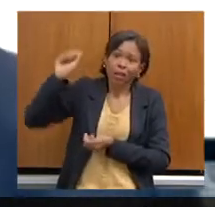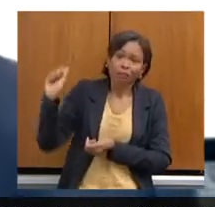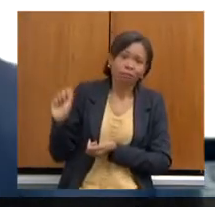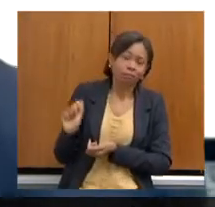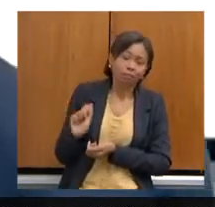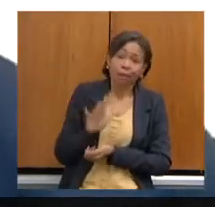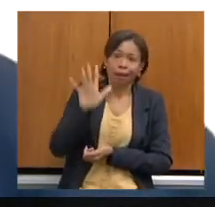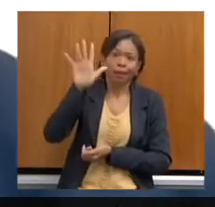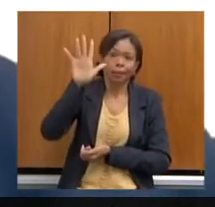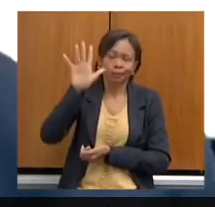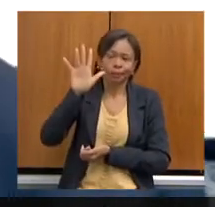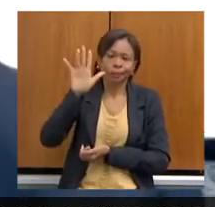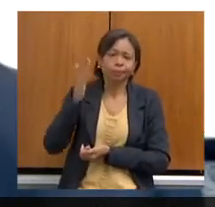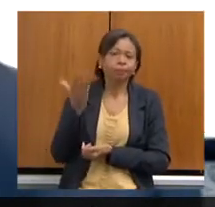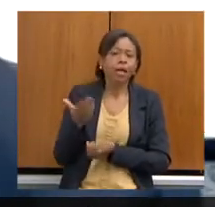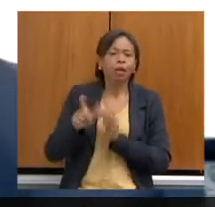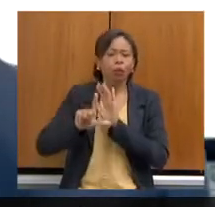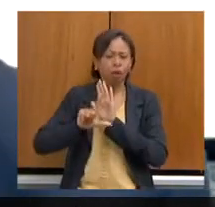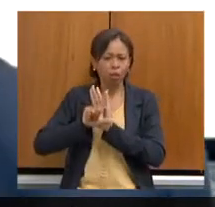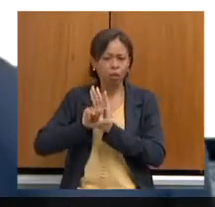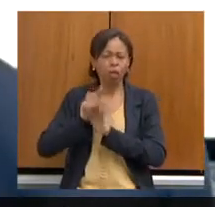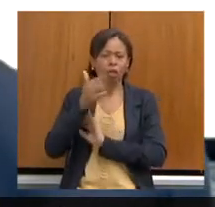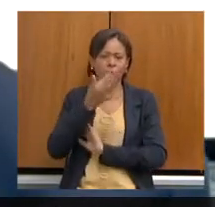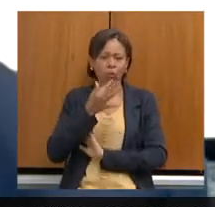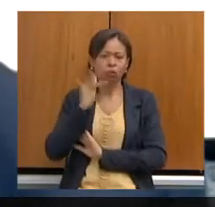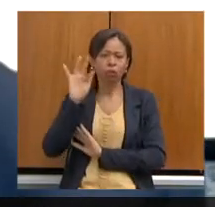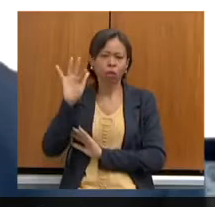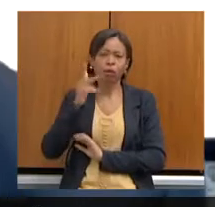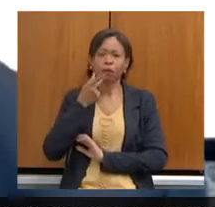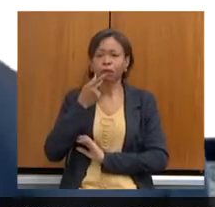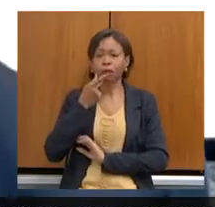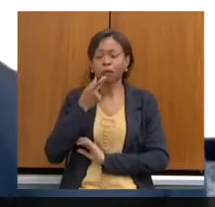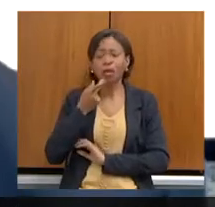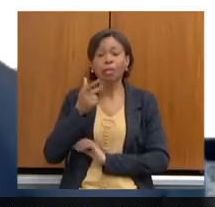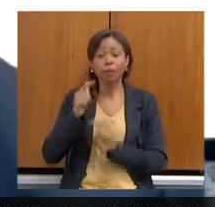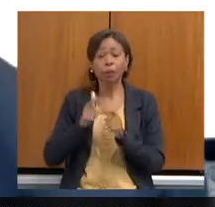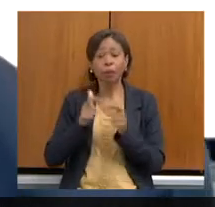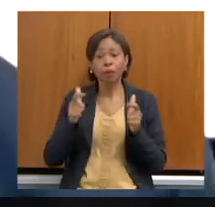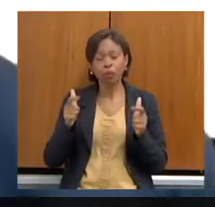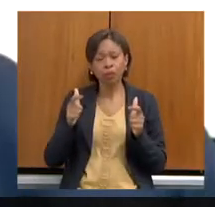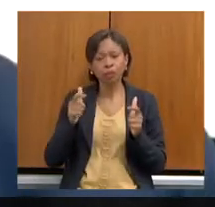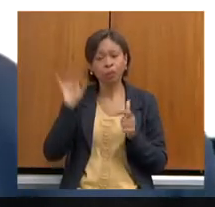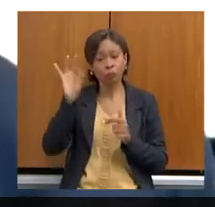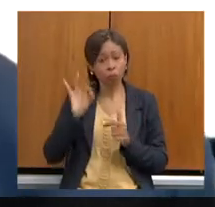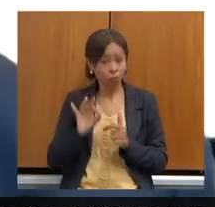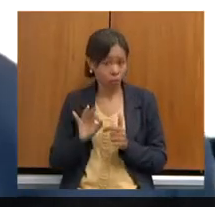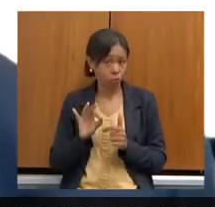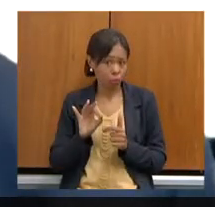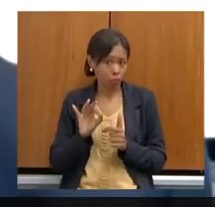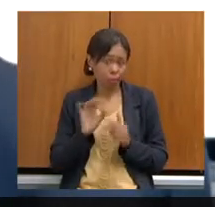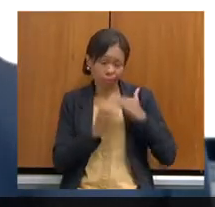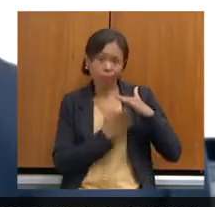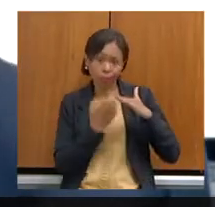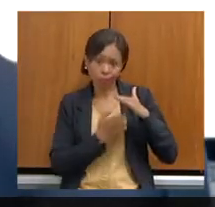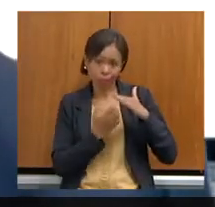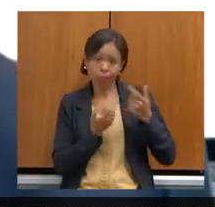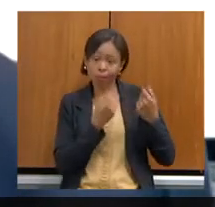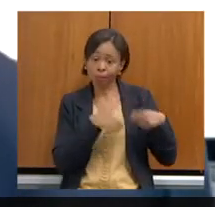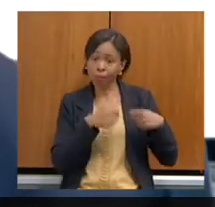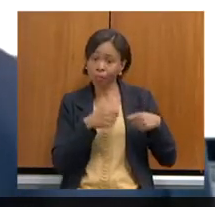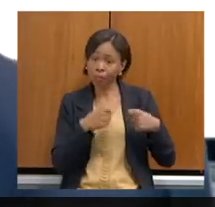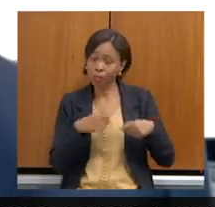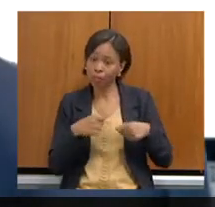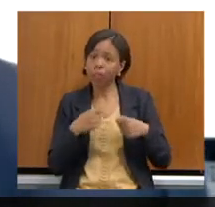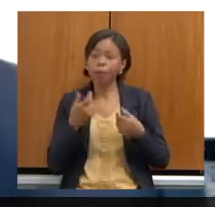presidente Lula estabelece que lei processo de toda arrecadação da empresa energética tem que ser destinado para energia eficiente